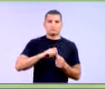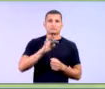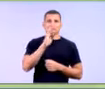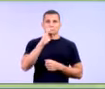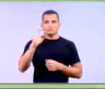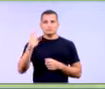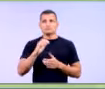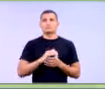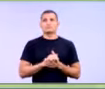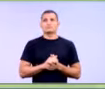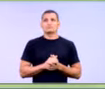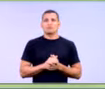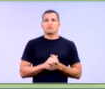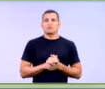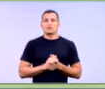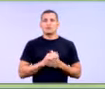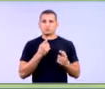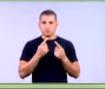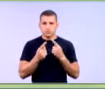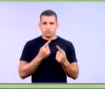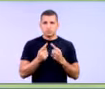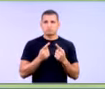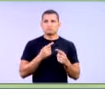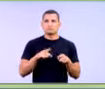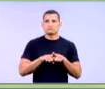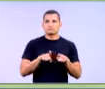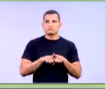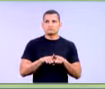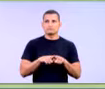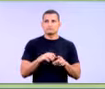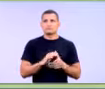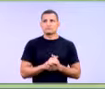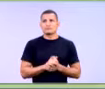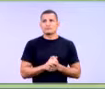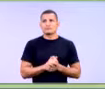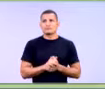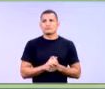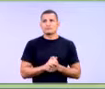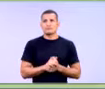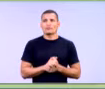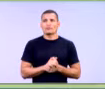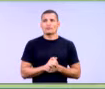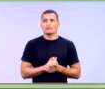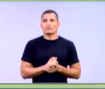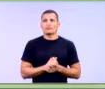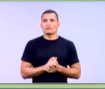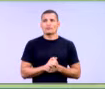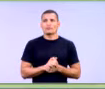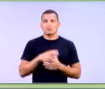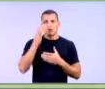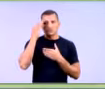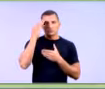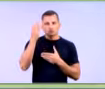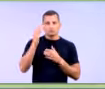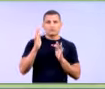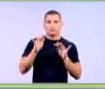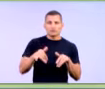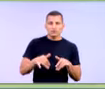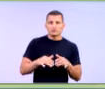a discussão dos resultados, as considerações finais. Então, todos